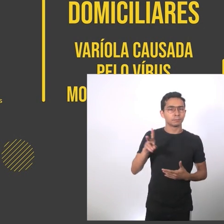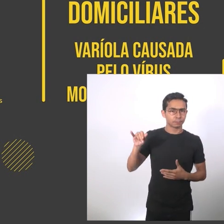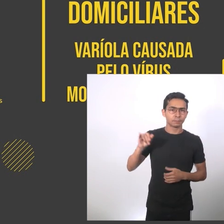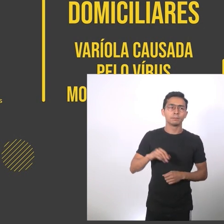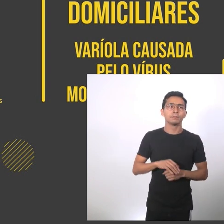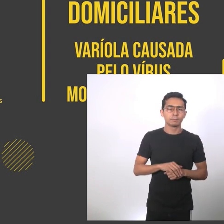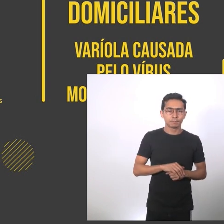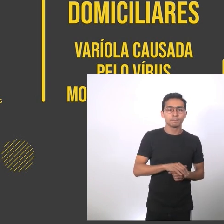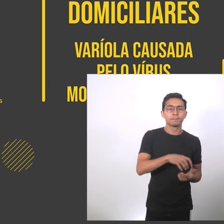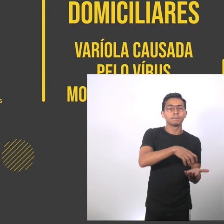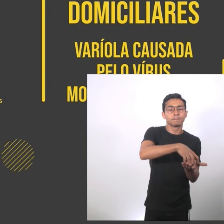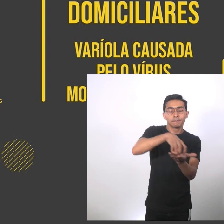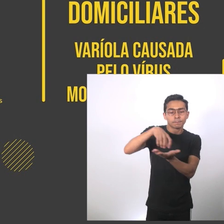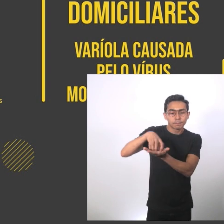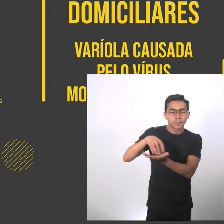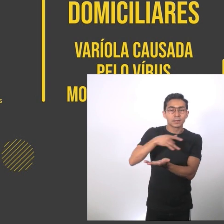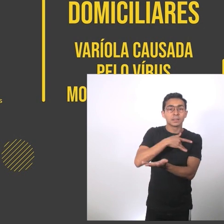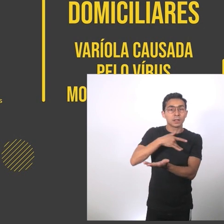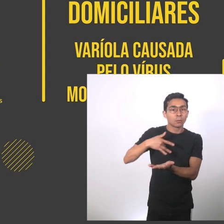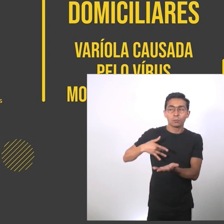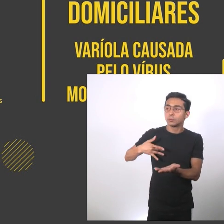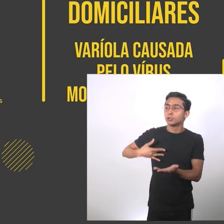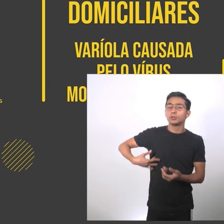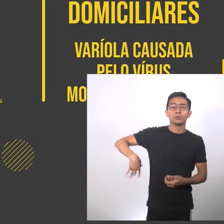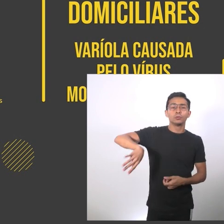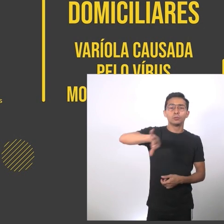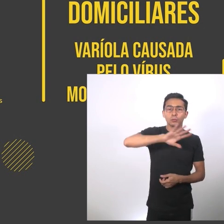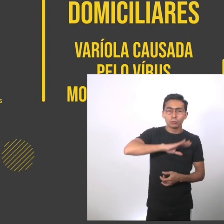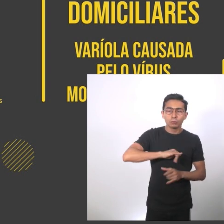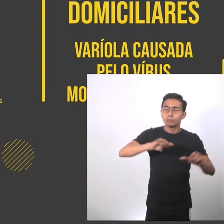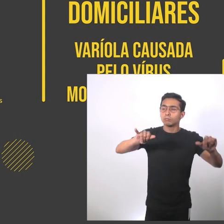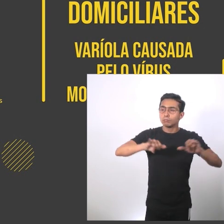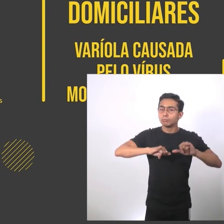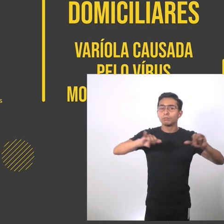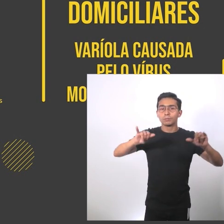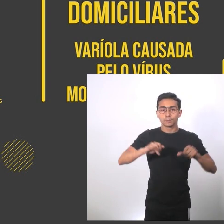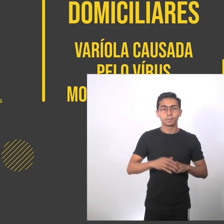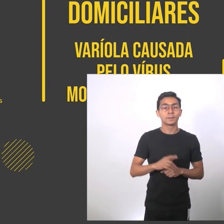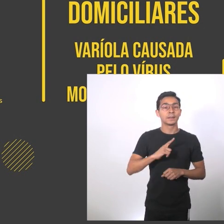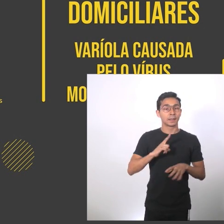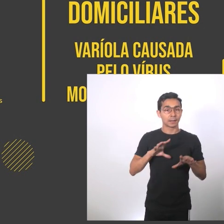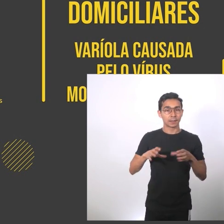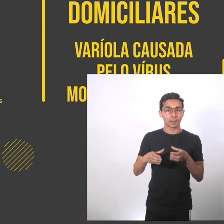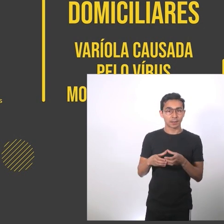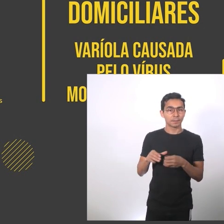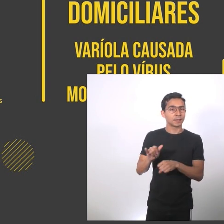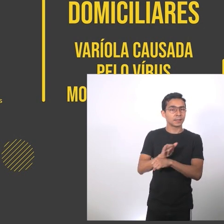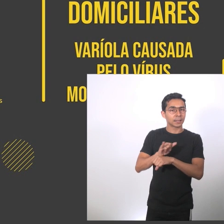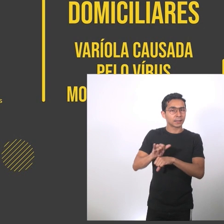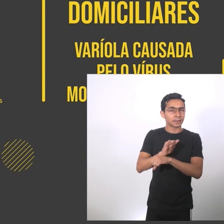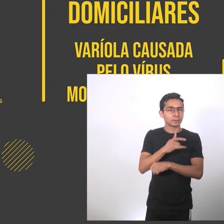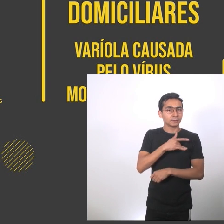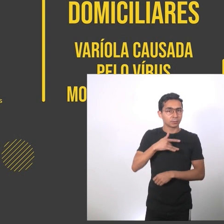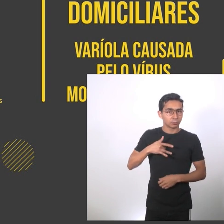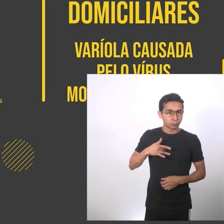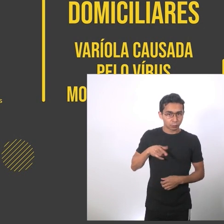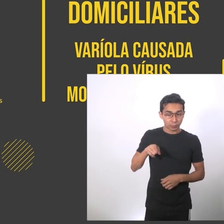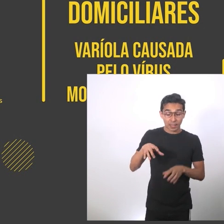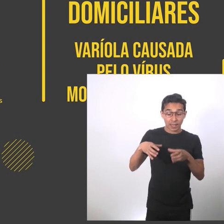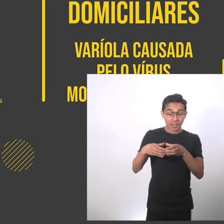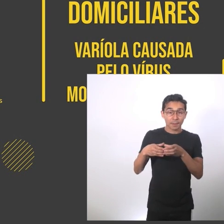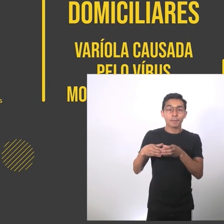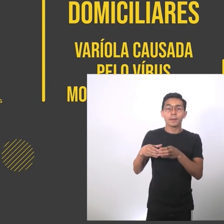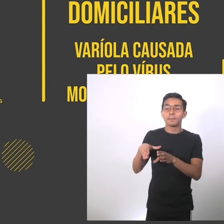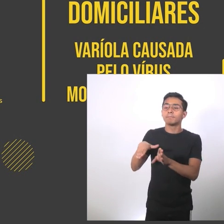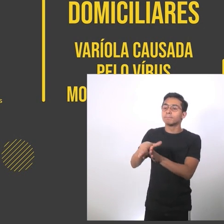as unidades de saúde. A gente tem a nossa equipe de estratégia da saúde que está fazendo também uma orientação